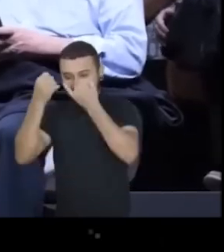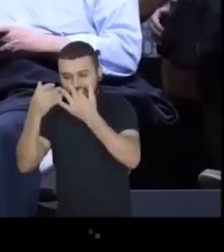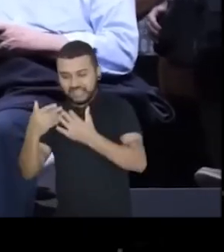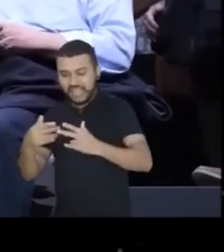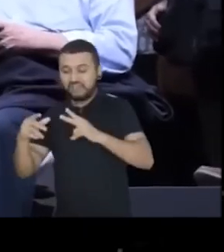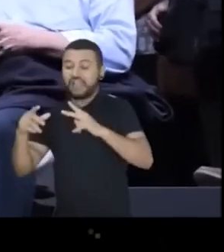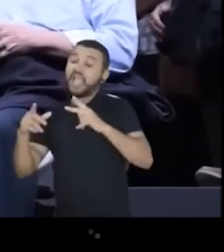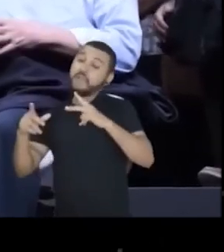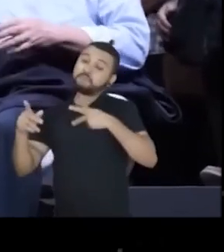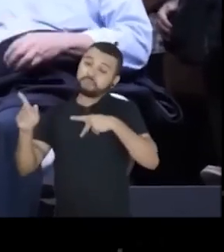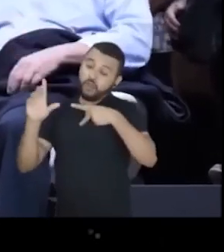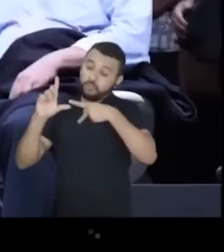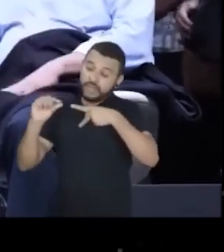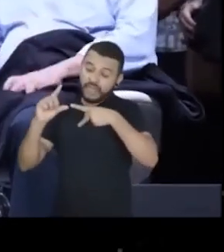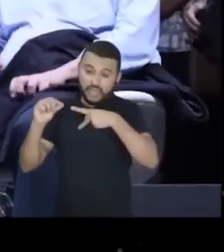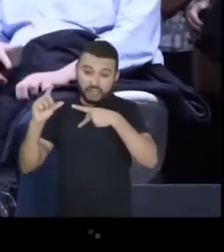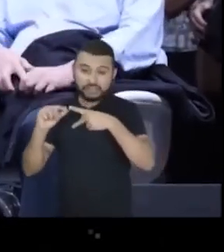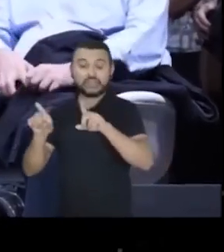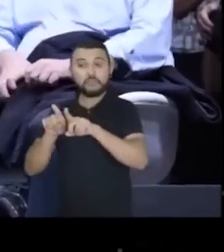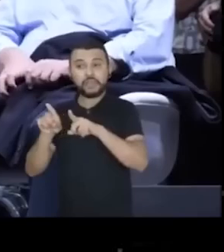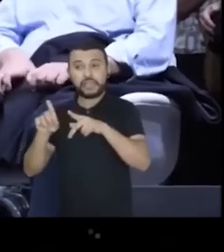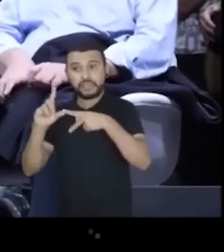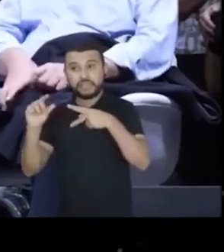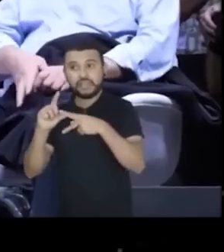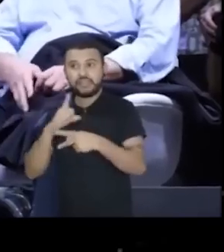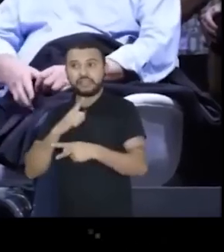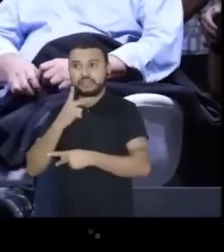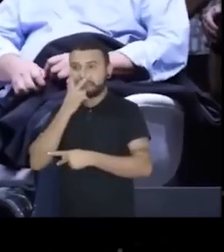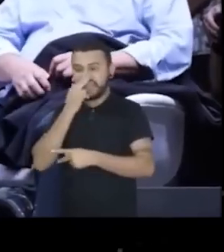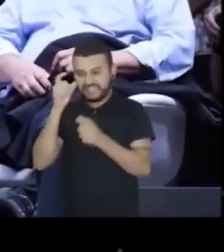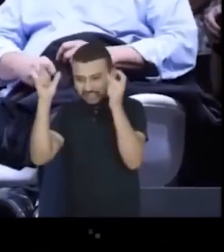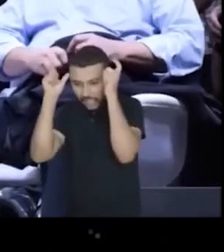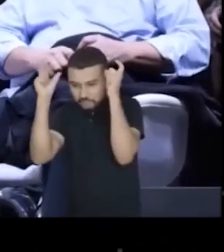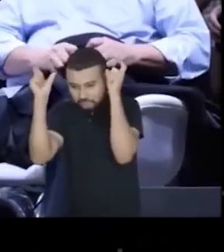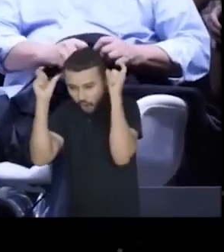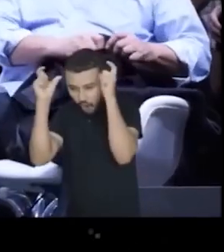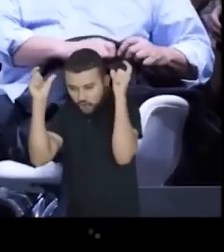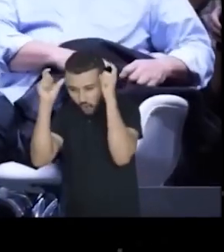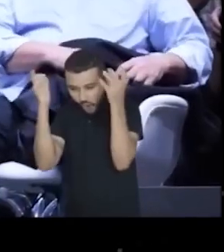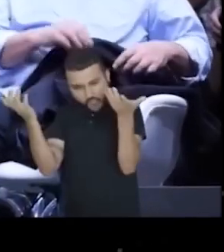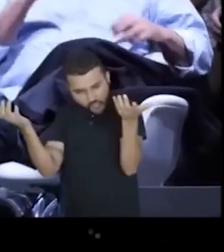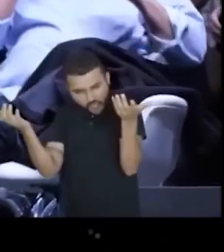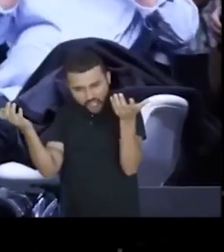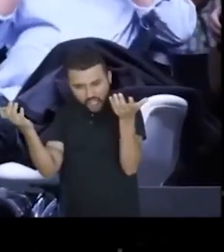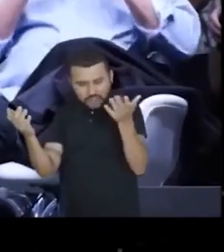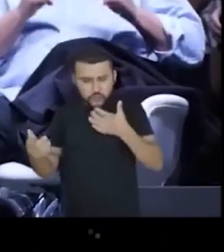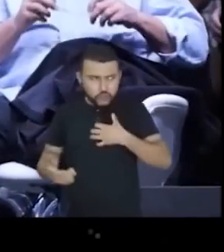do Planalto estava cheio de demônios. Eu me indignei